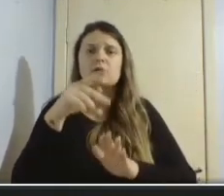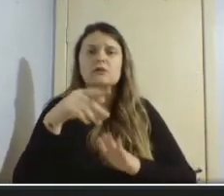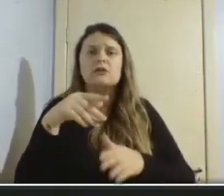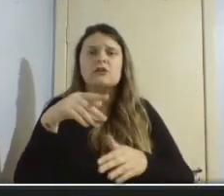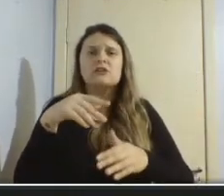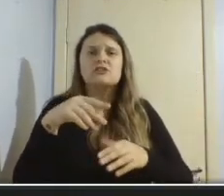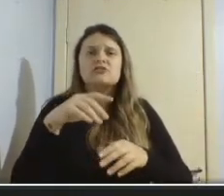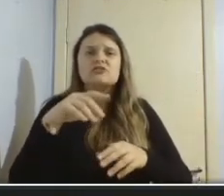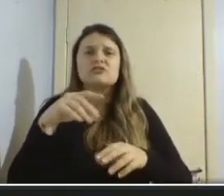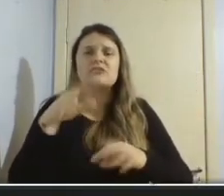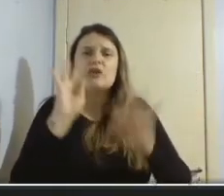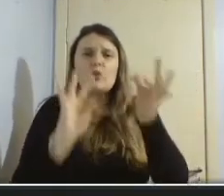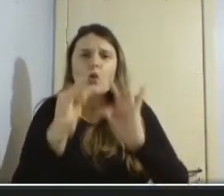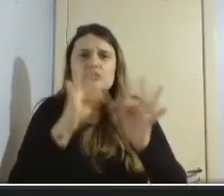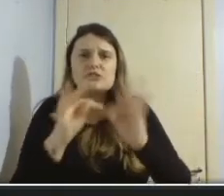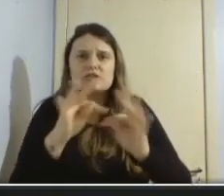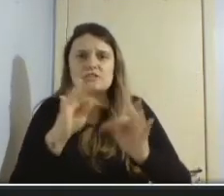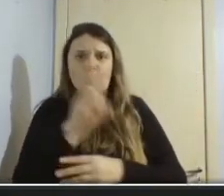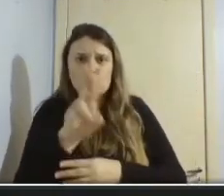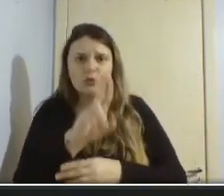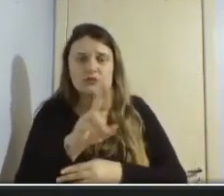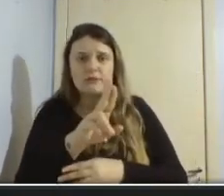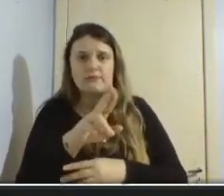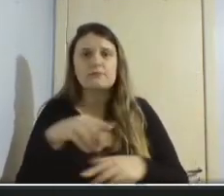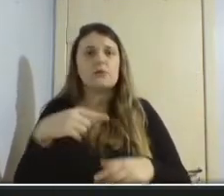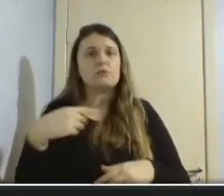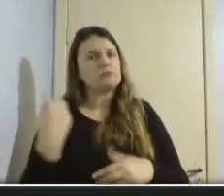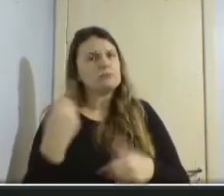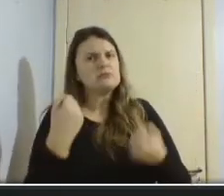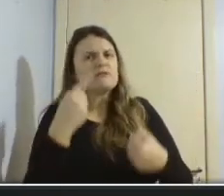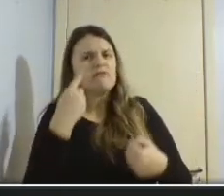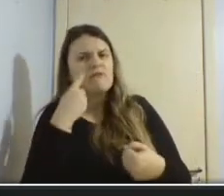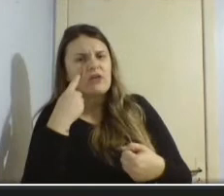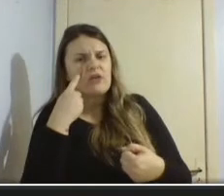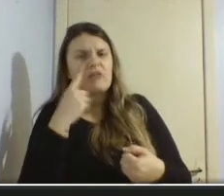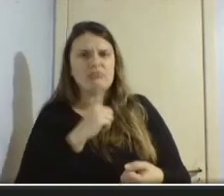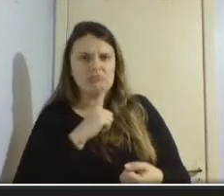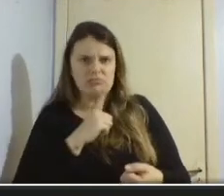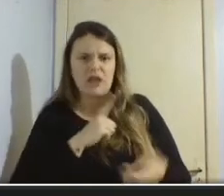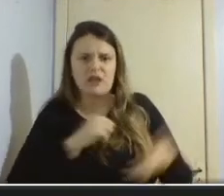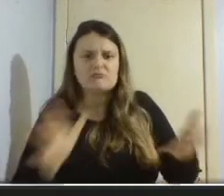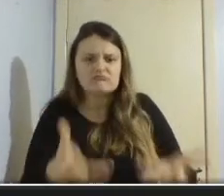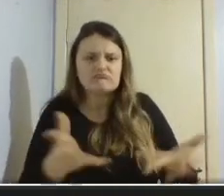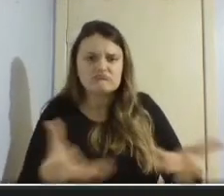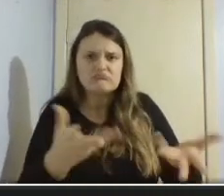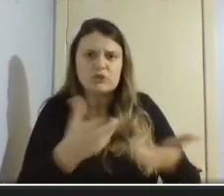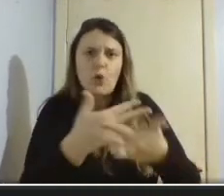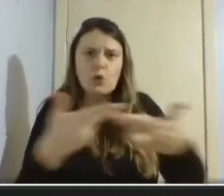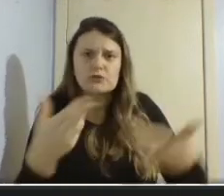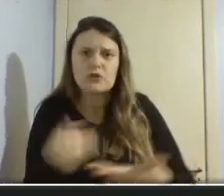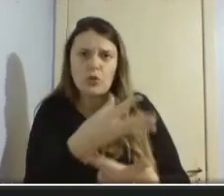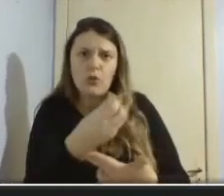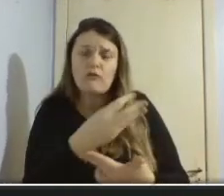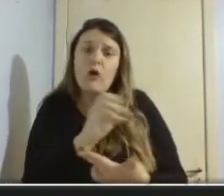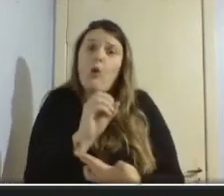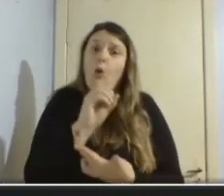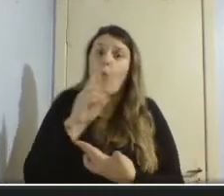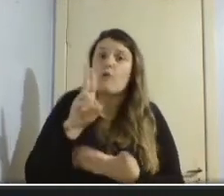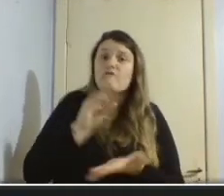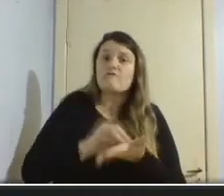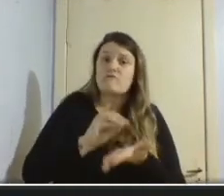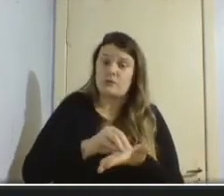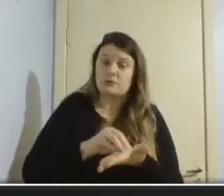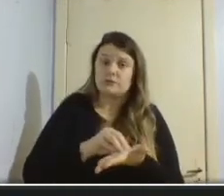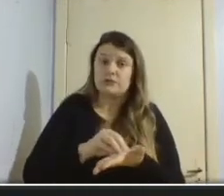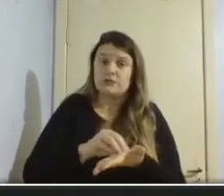tenhamos a inovação como pauta importante no município de União da Vitória. Então, a partir do quê? A partir da nova